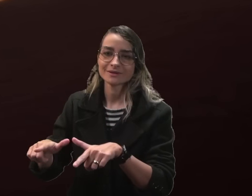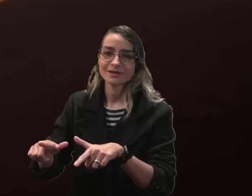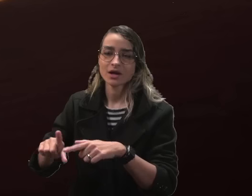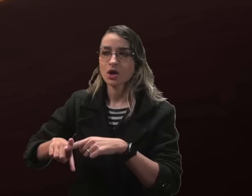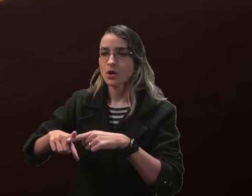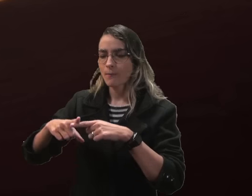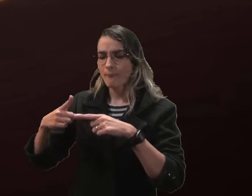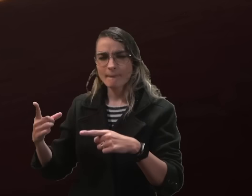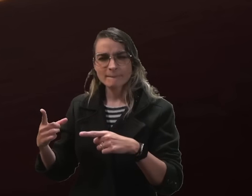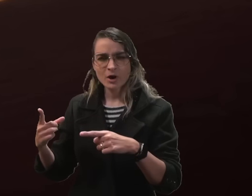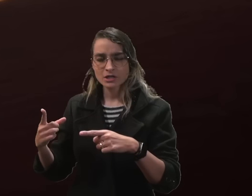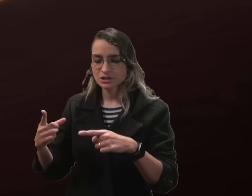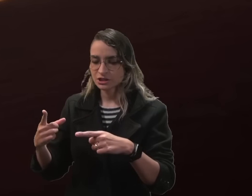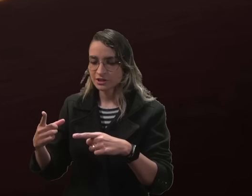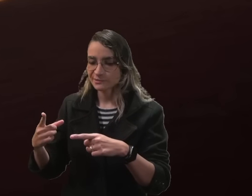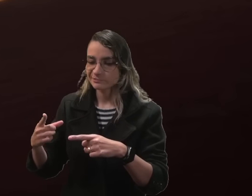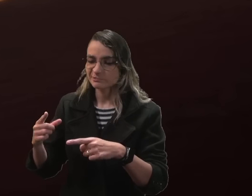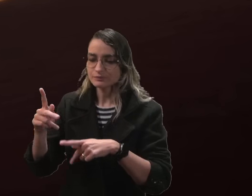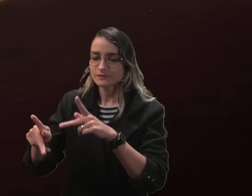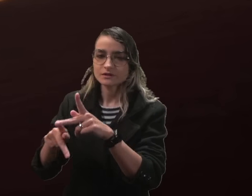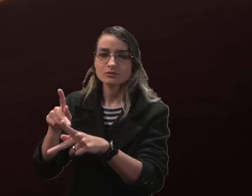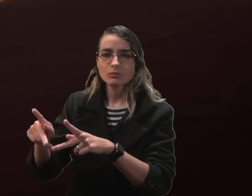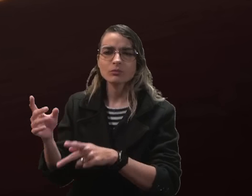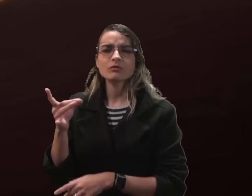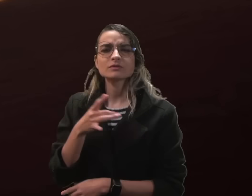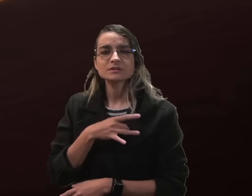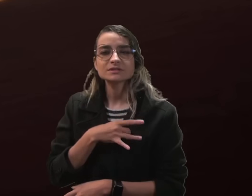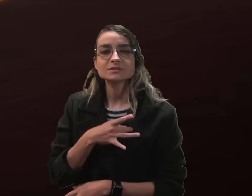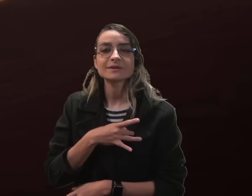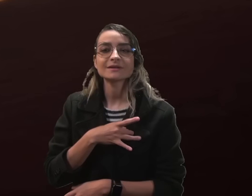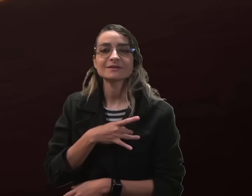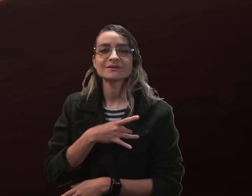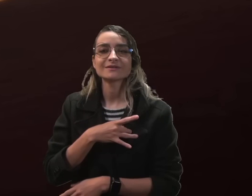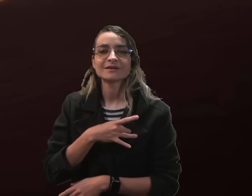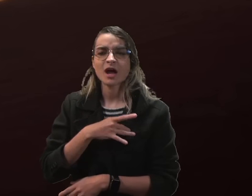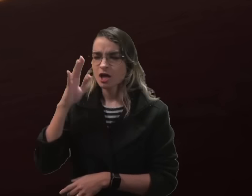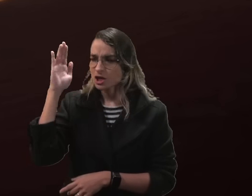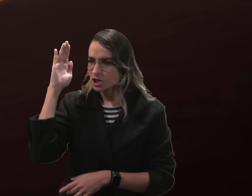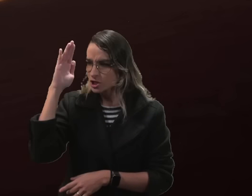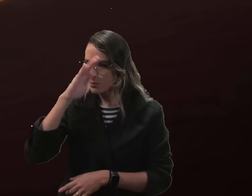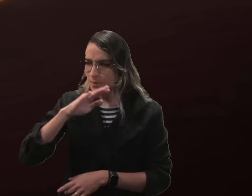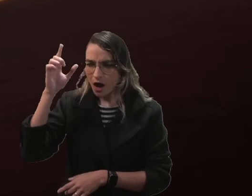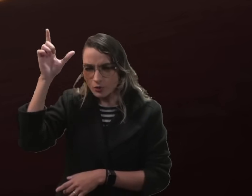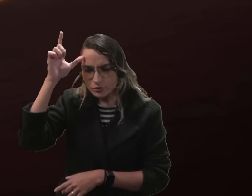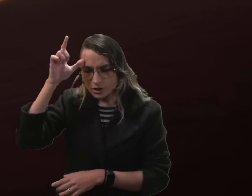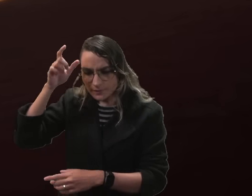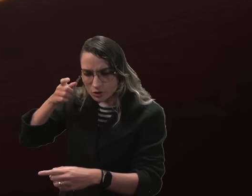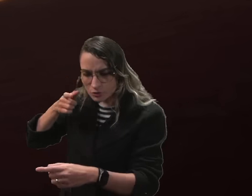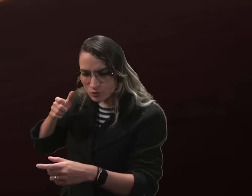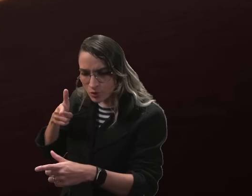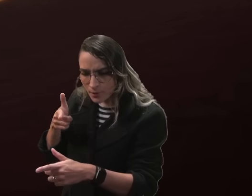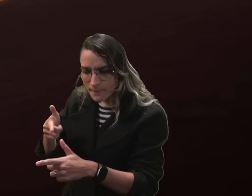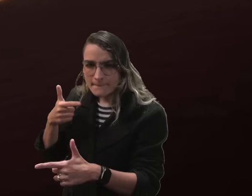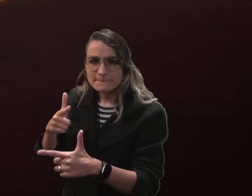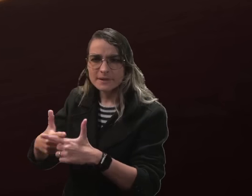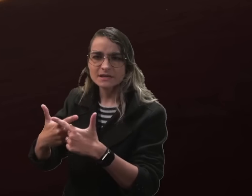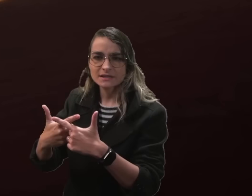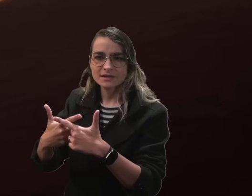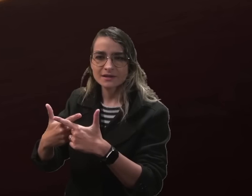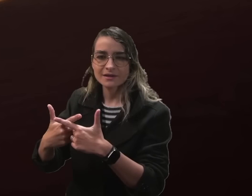calcarás aos pés o leãozinho e a serpente porque se achegou a Deus a ele se apegou e o Senhor te